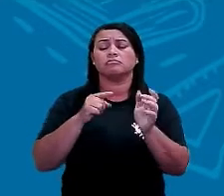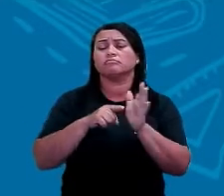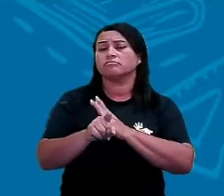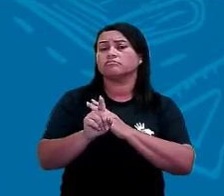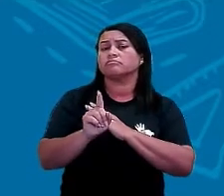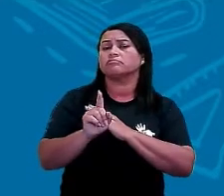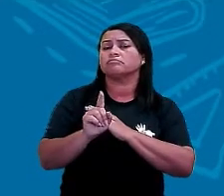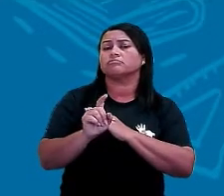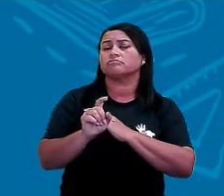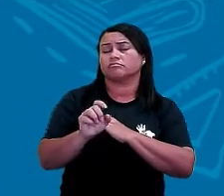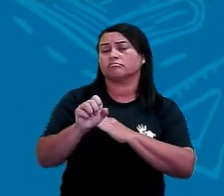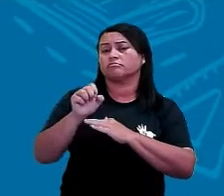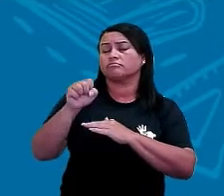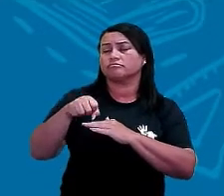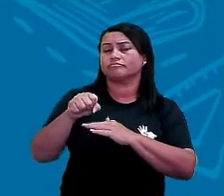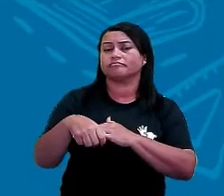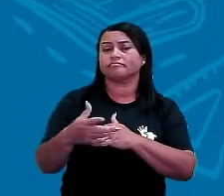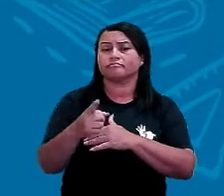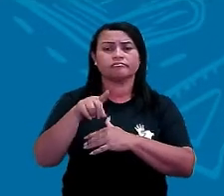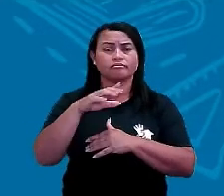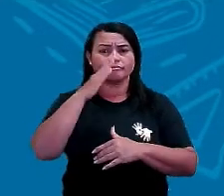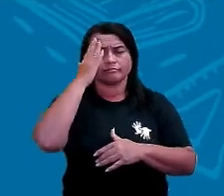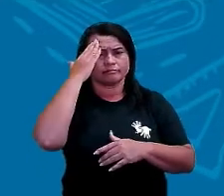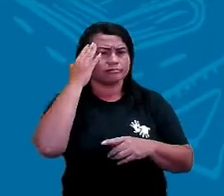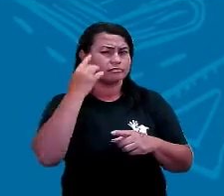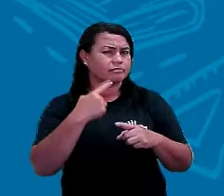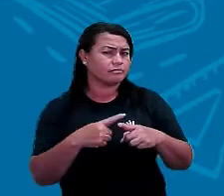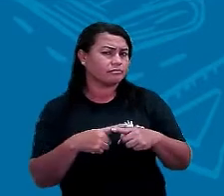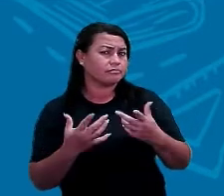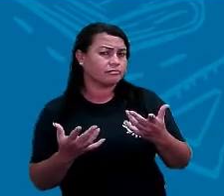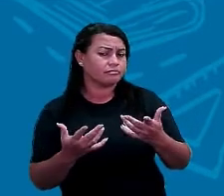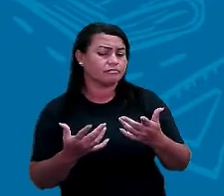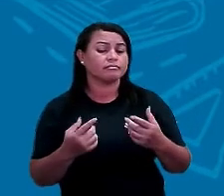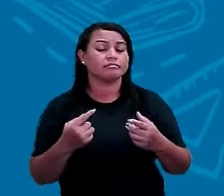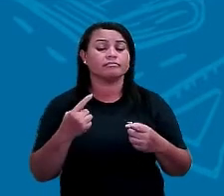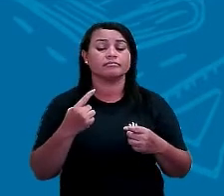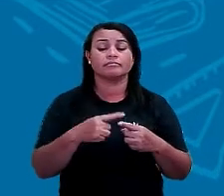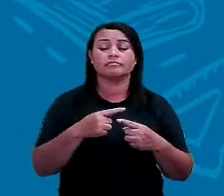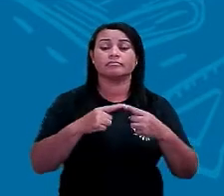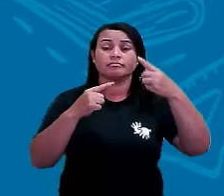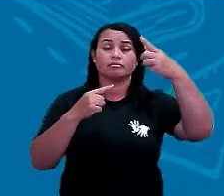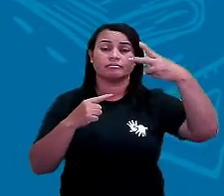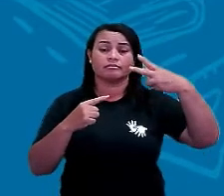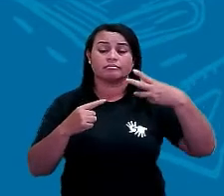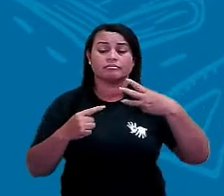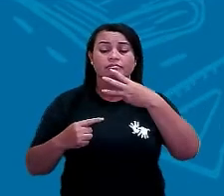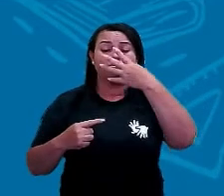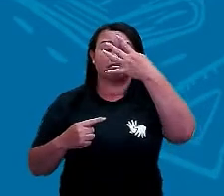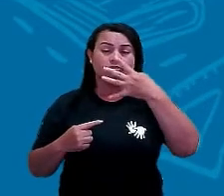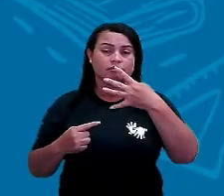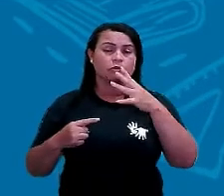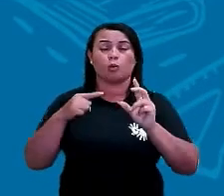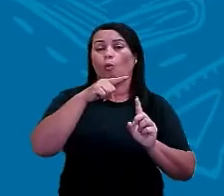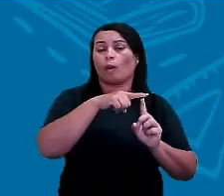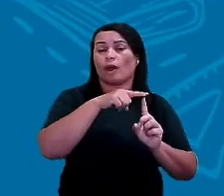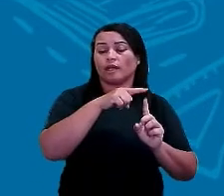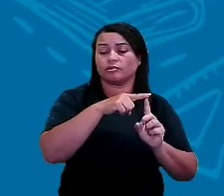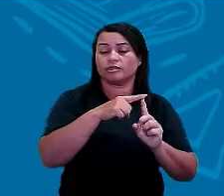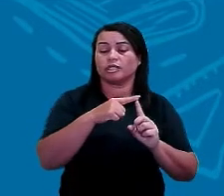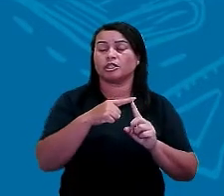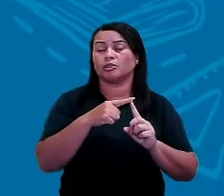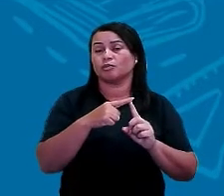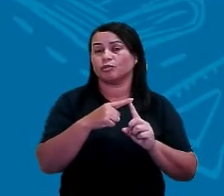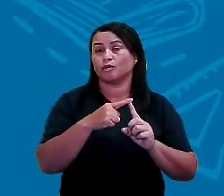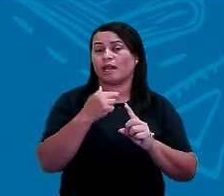ou afirmar. Vocês sabem por quê? Esses são os porquês, os 4 tipos de porquês que nós temos na